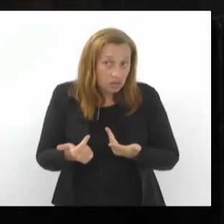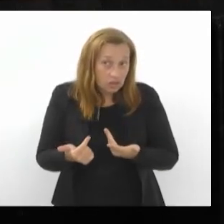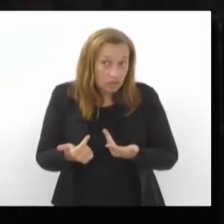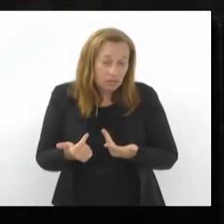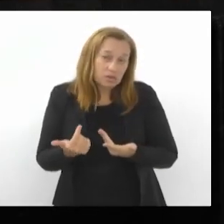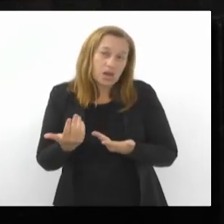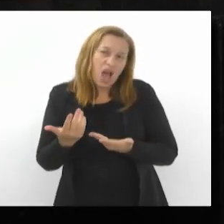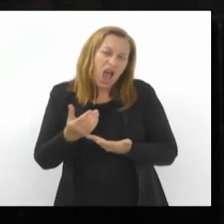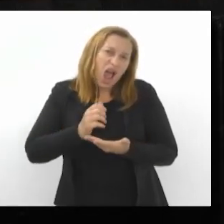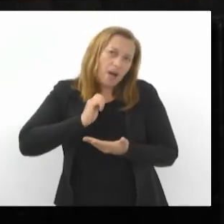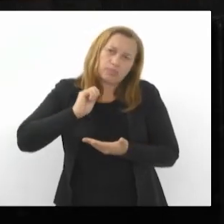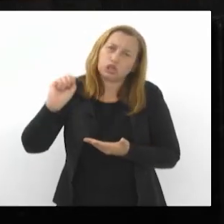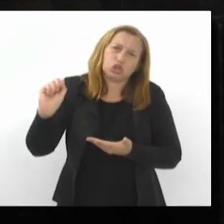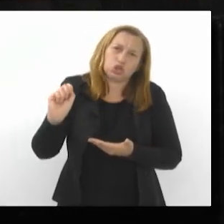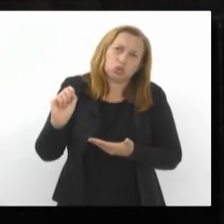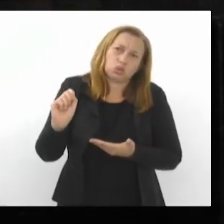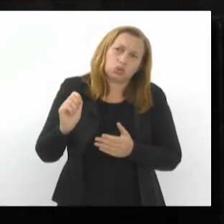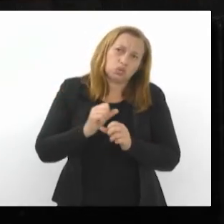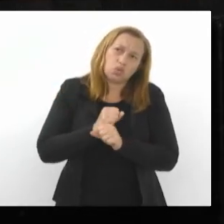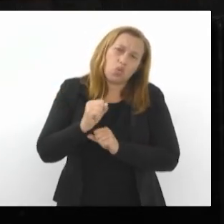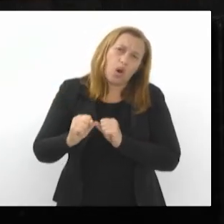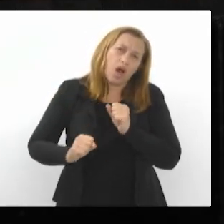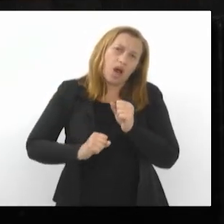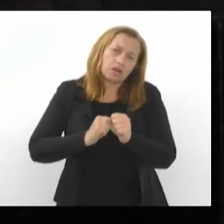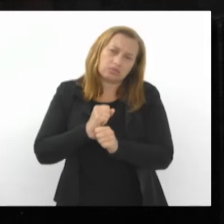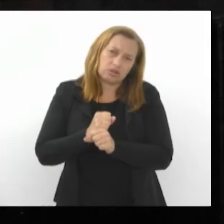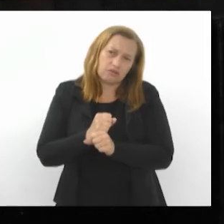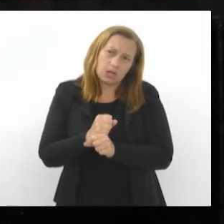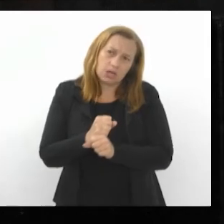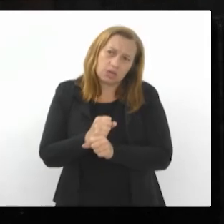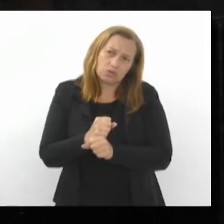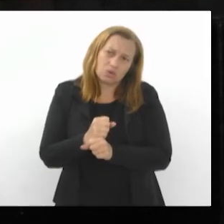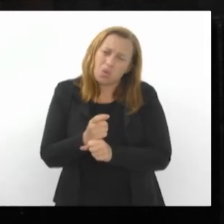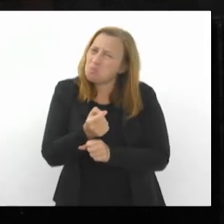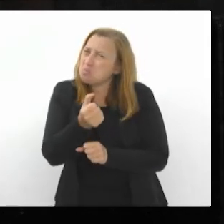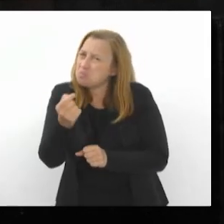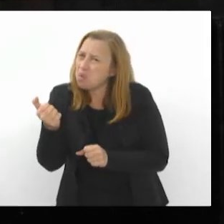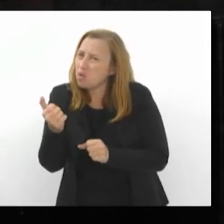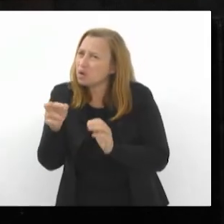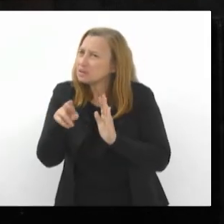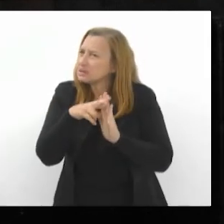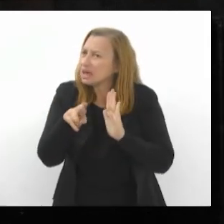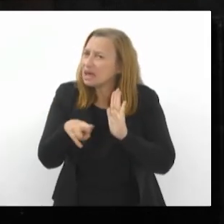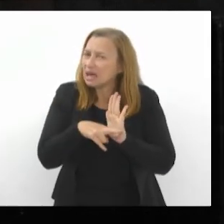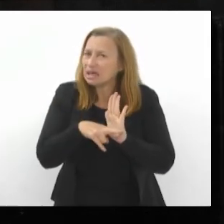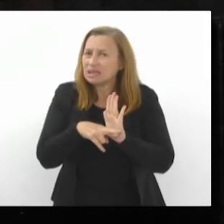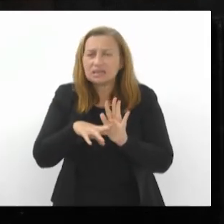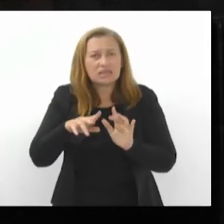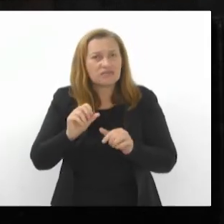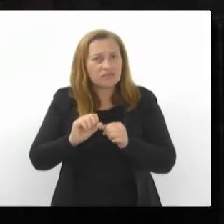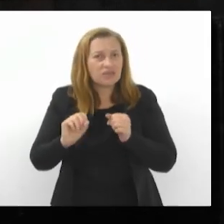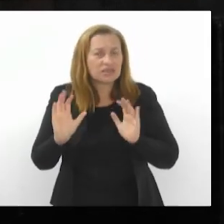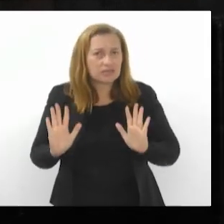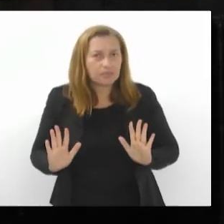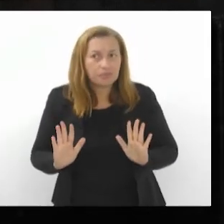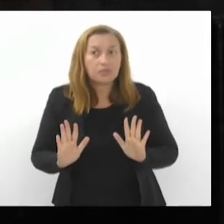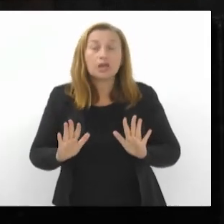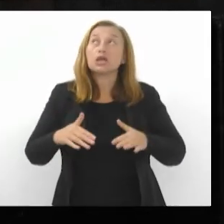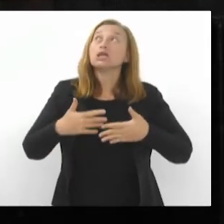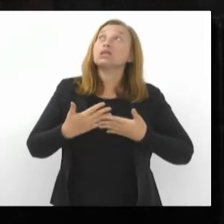lá para abril do ano que vem, porque não são poucas medidas a serem tomadas. E